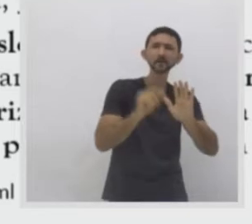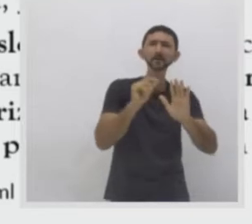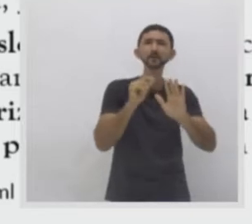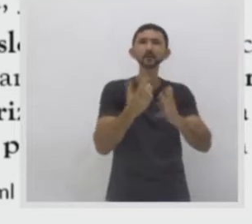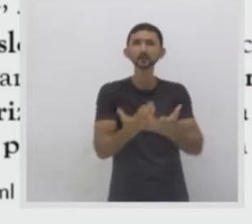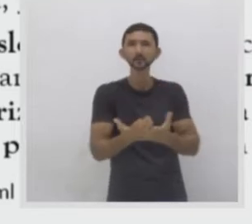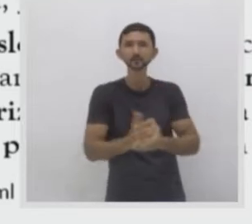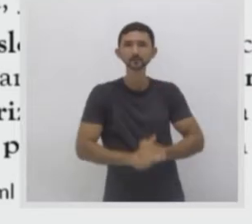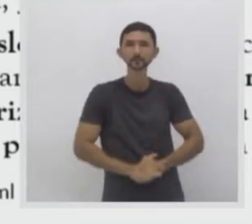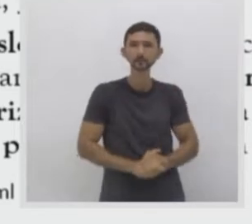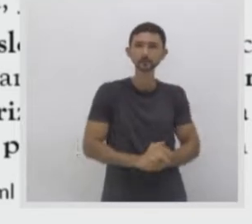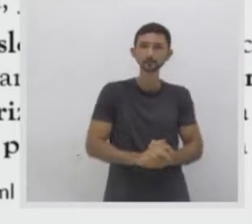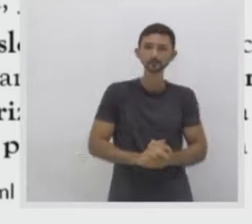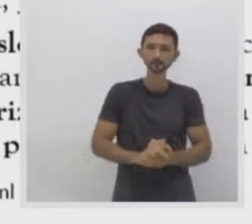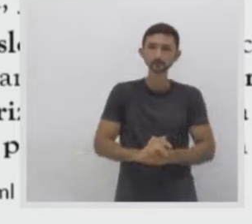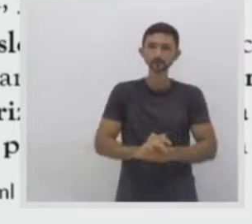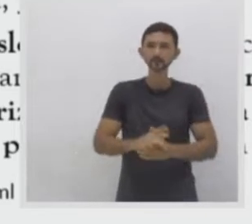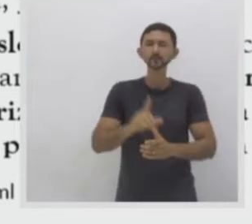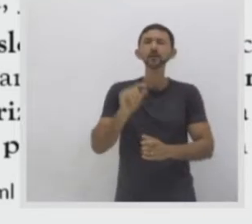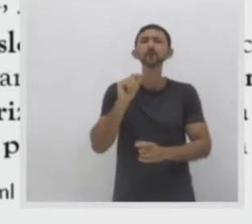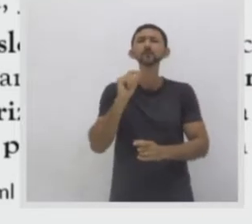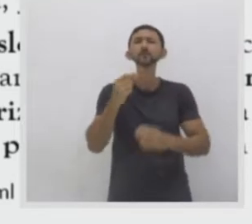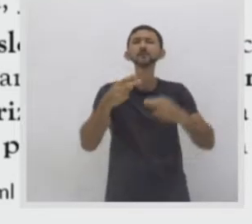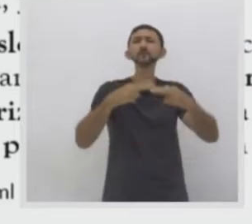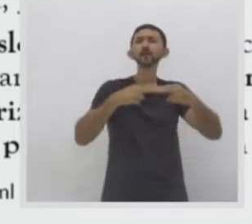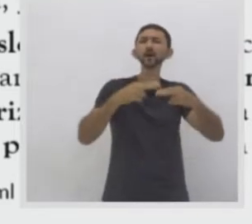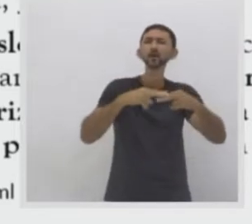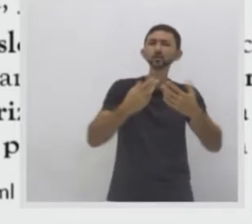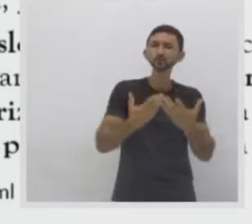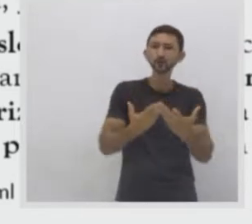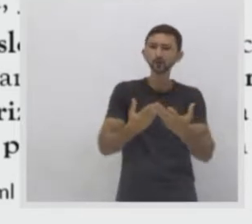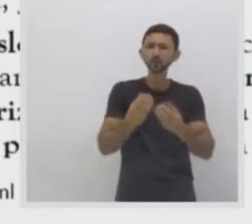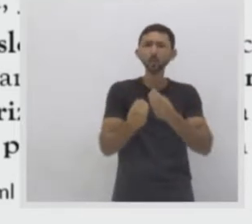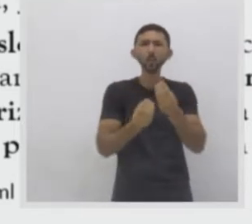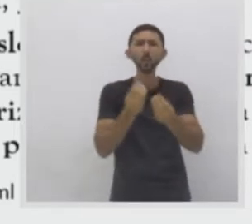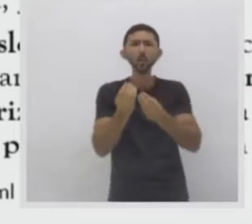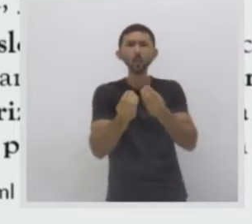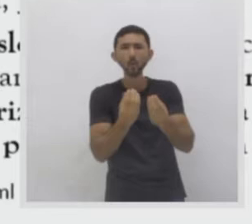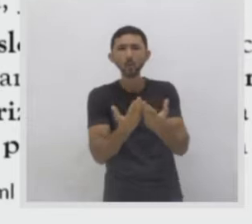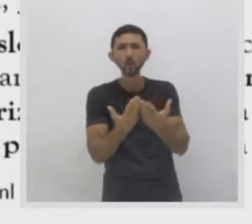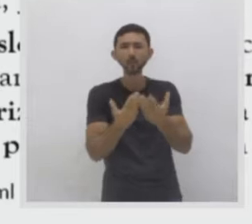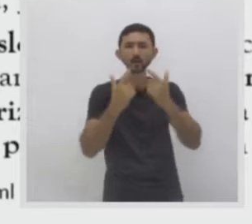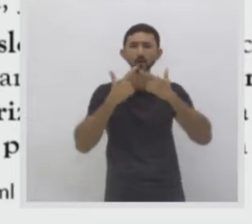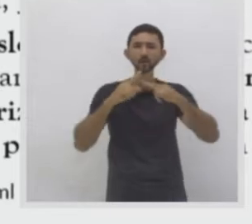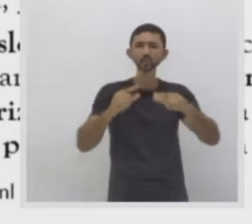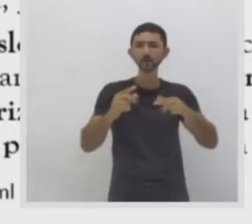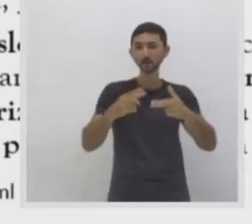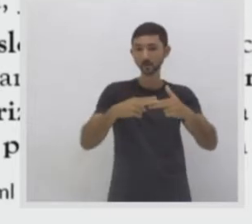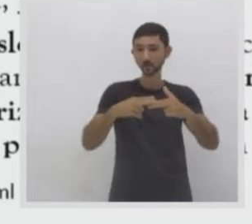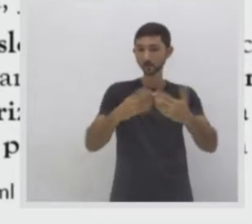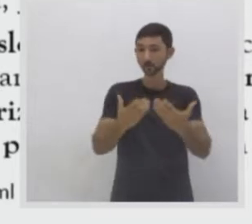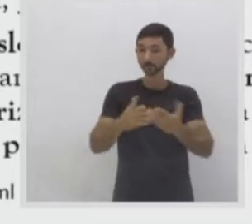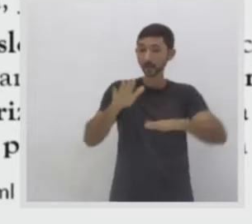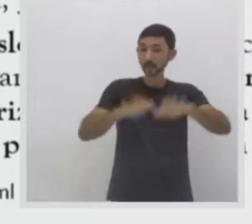que é essa linguagem mais coloquial do dia a dia. A linguagem a ser utilizada vai depender